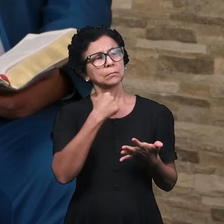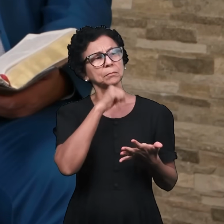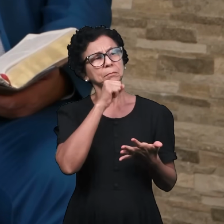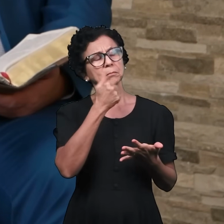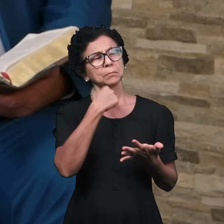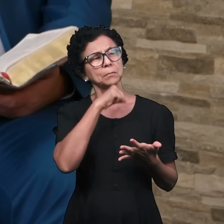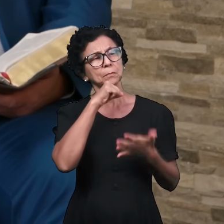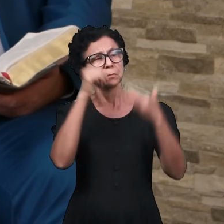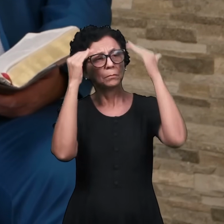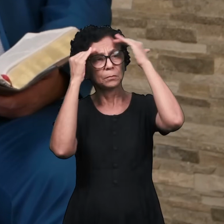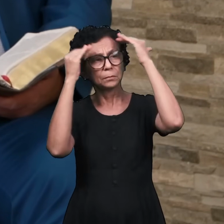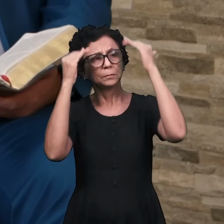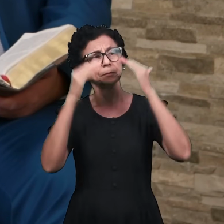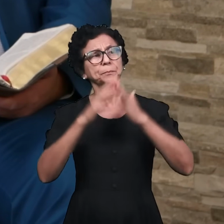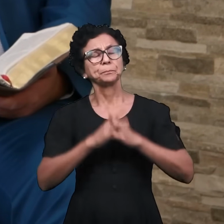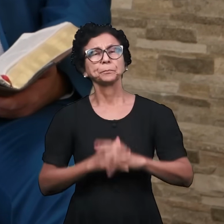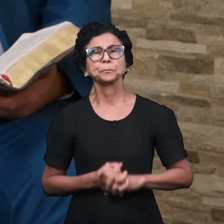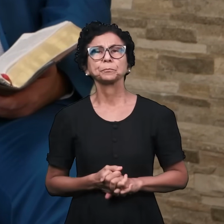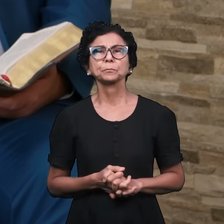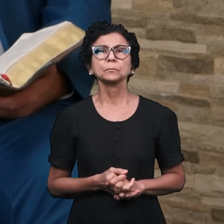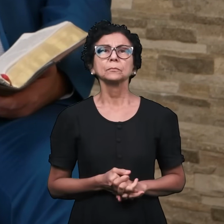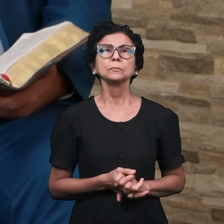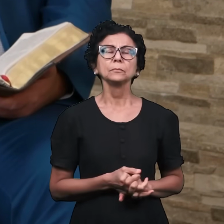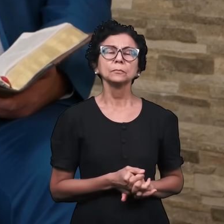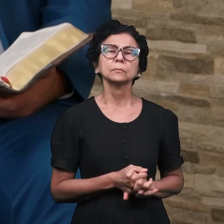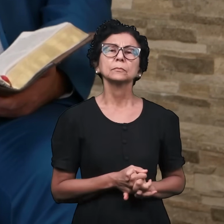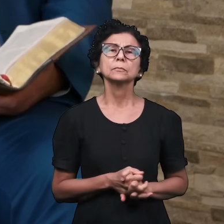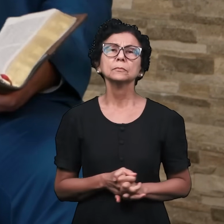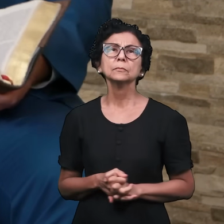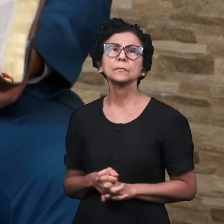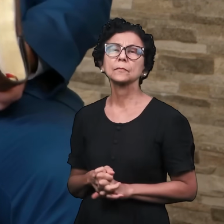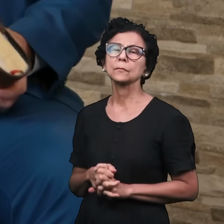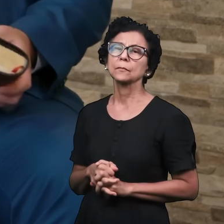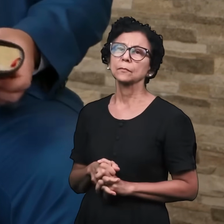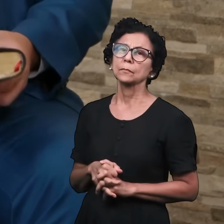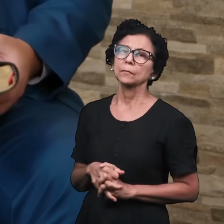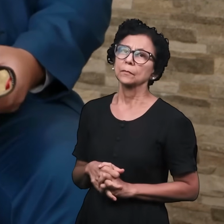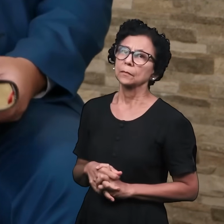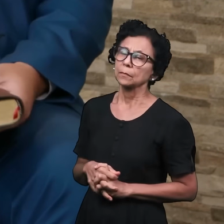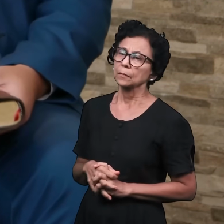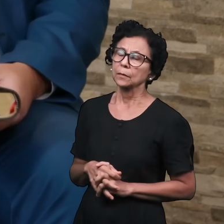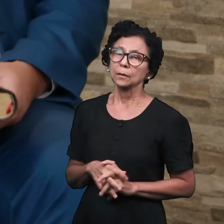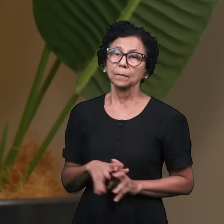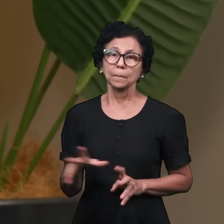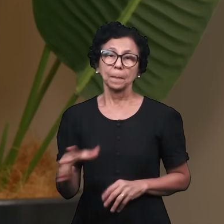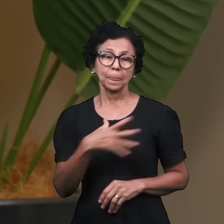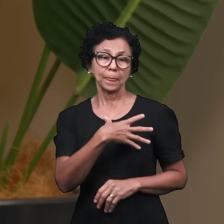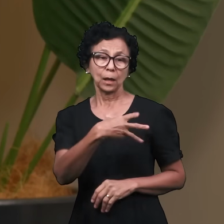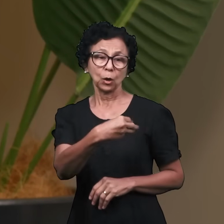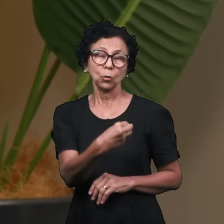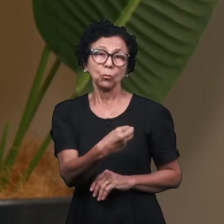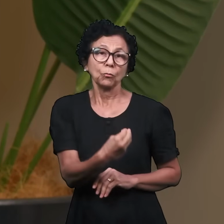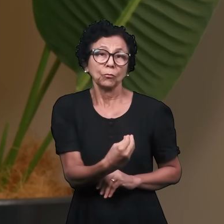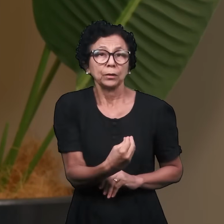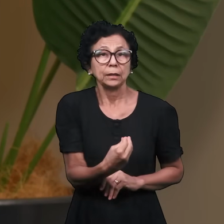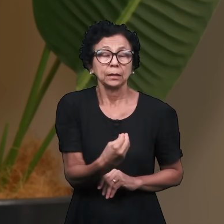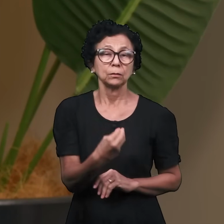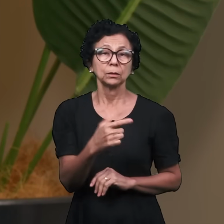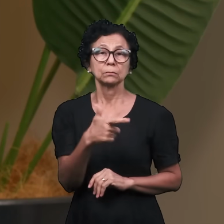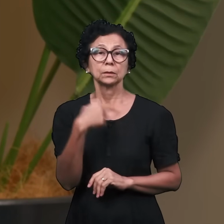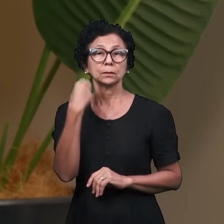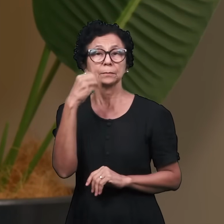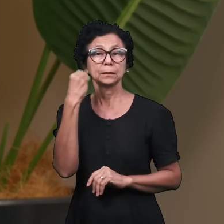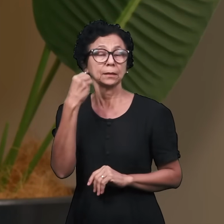Nós entendemos, pastor Márcio, que é uma obediência incondicional, porque o filho ele ainda não tem uma experiência de